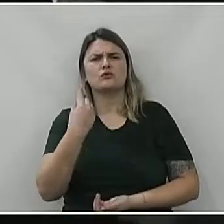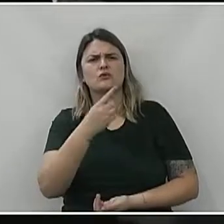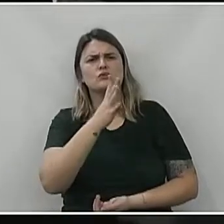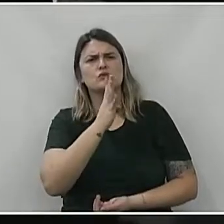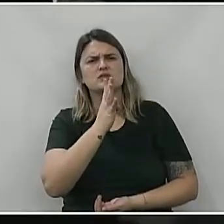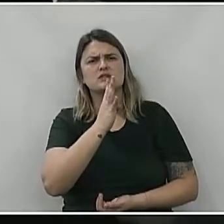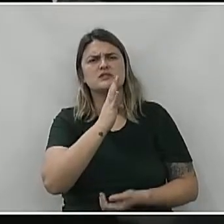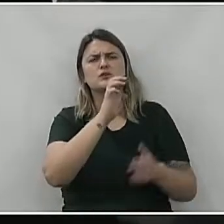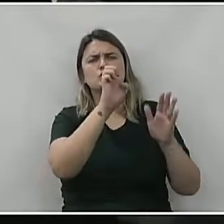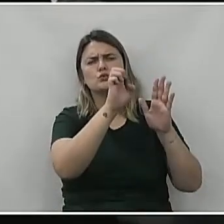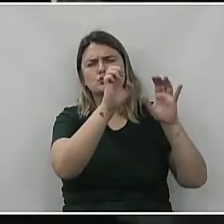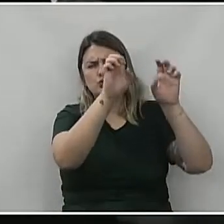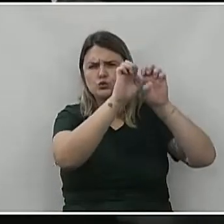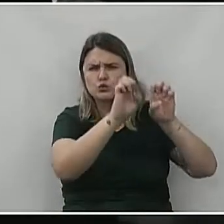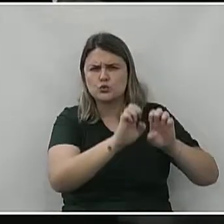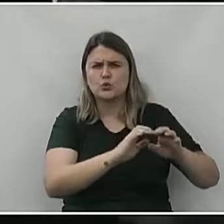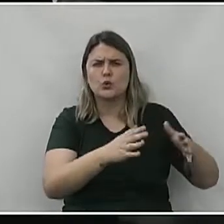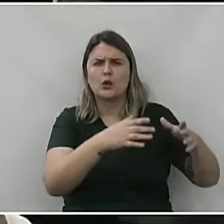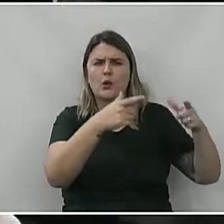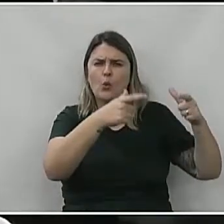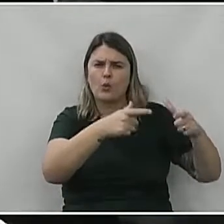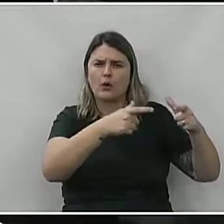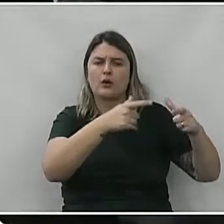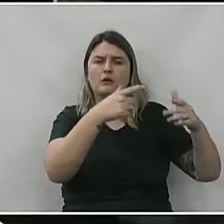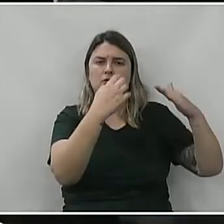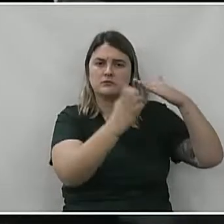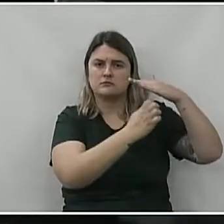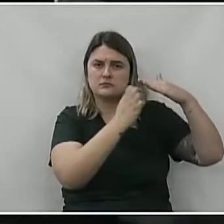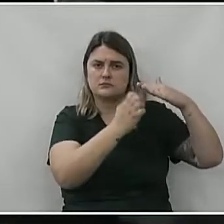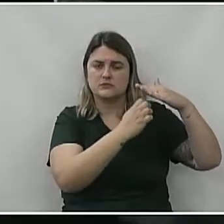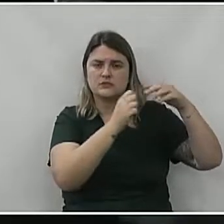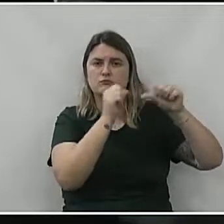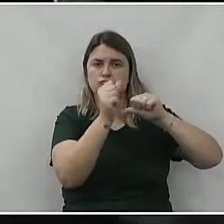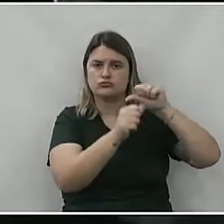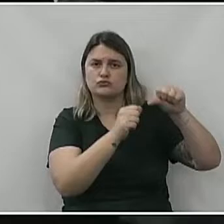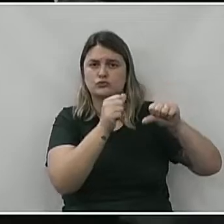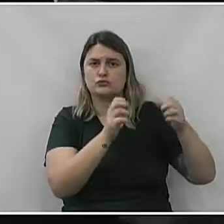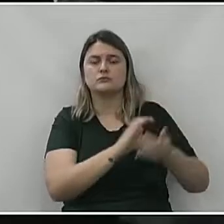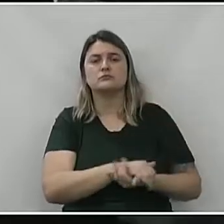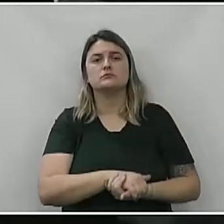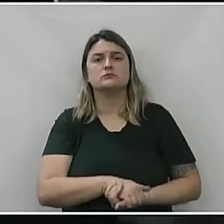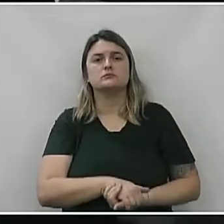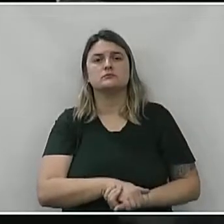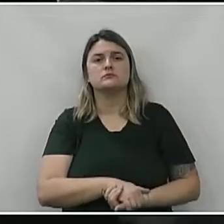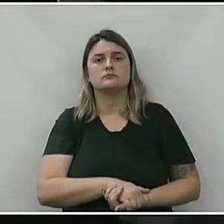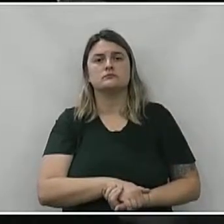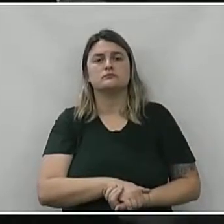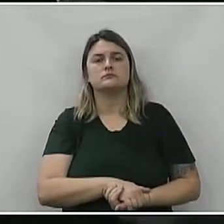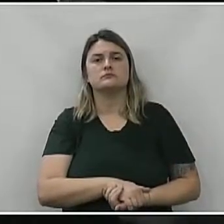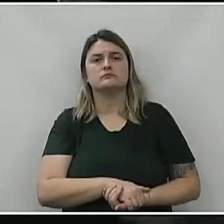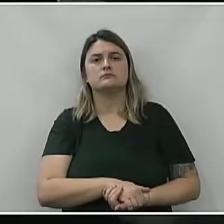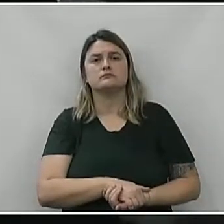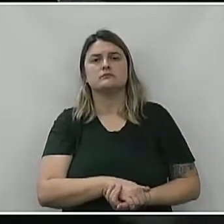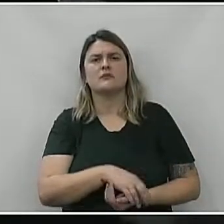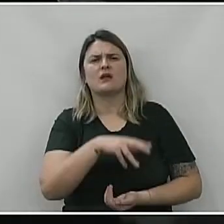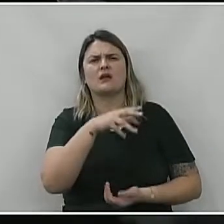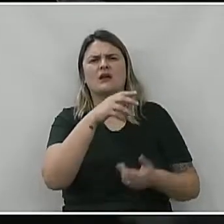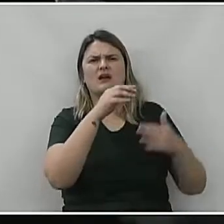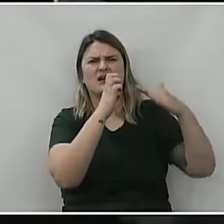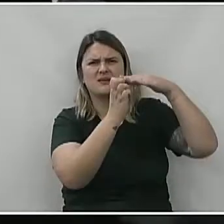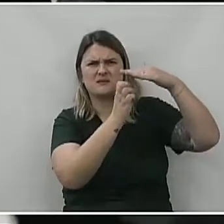também toda a estrutura da empresa, que mudou recentemente, fica ali